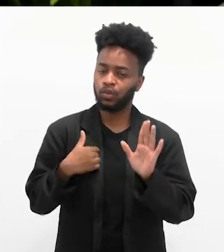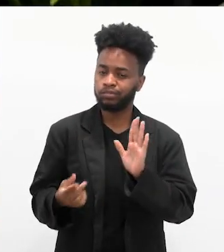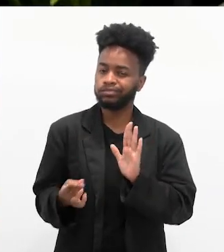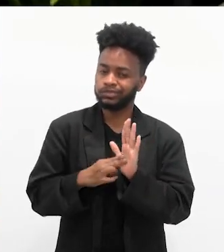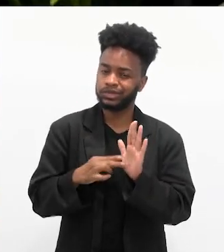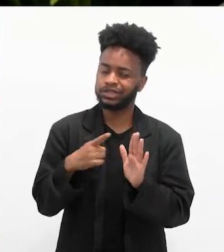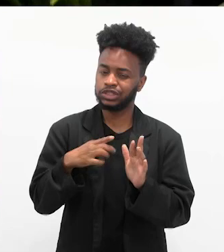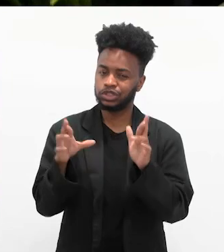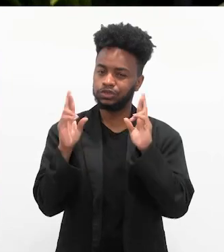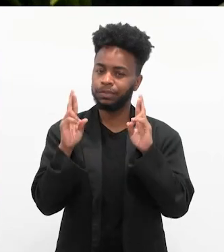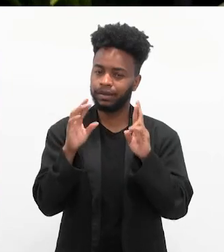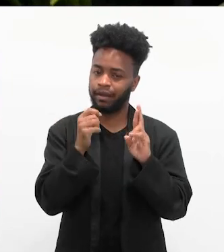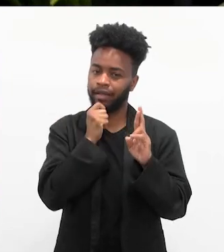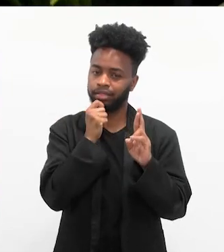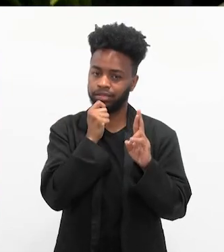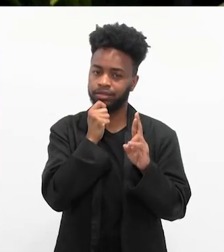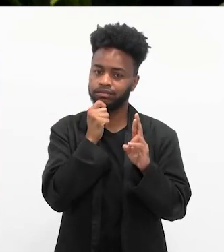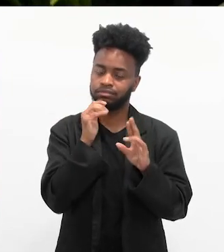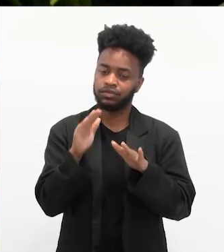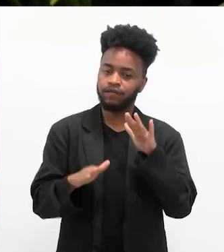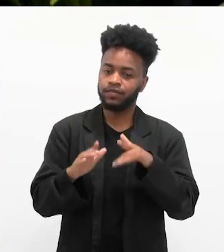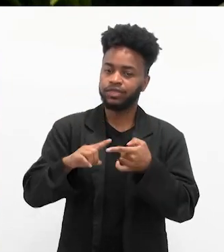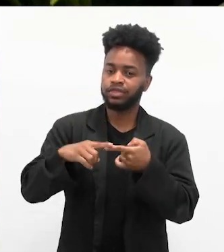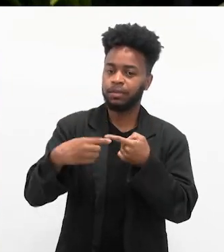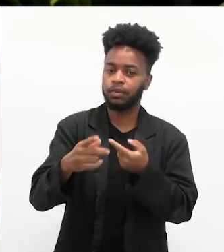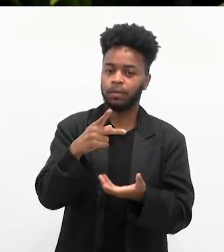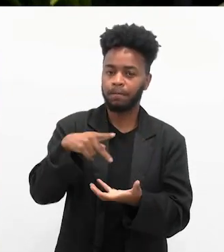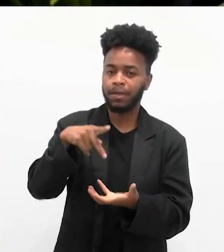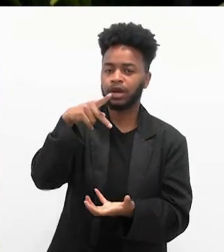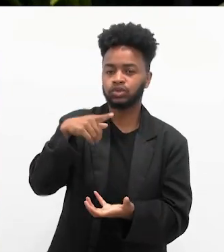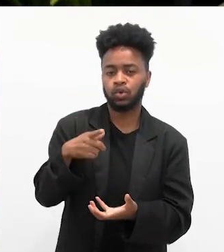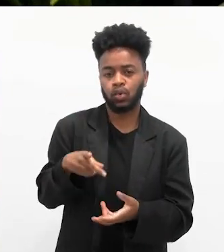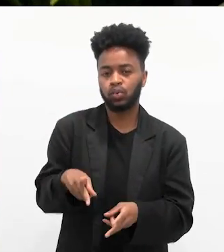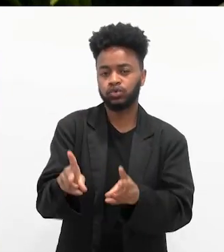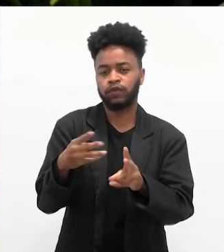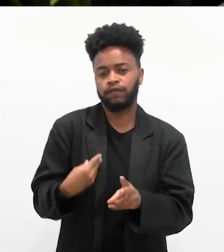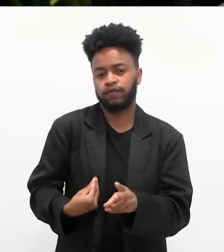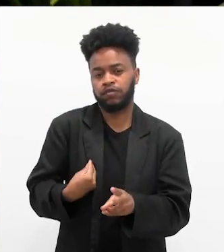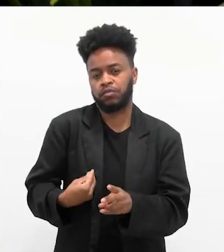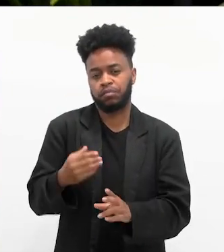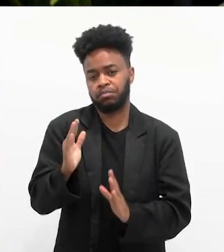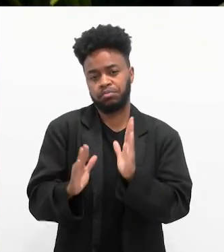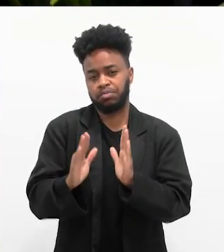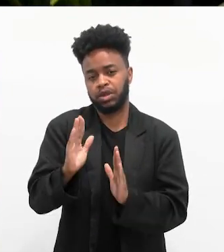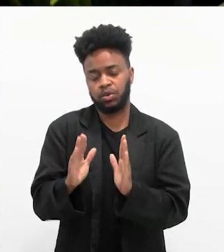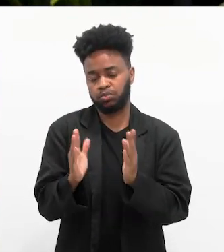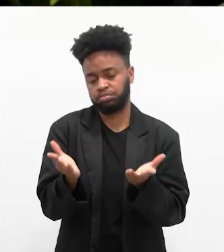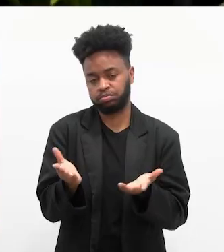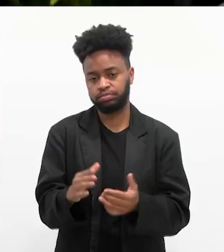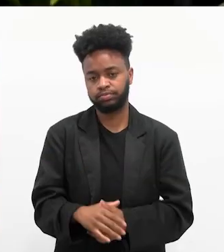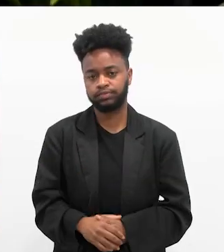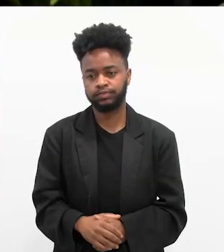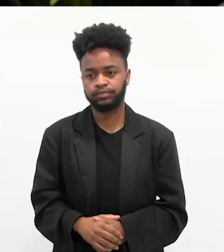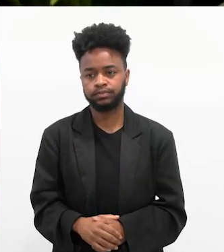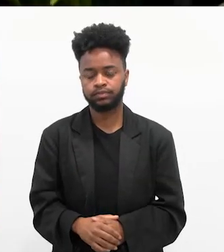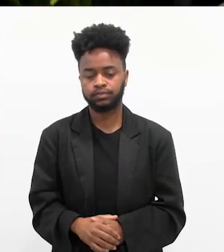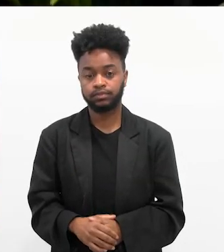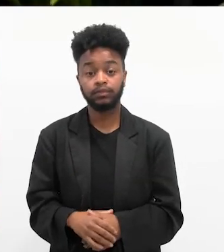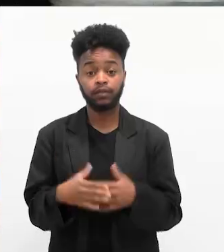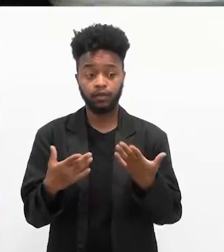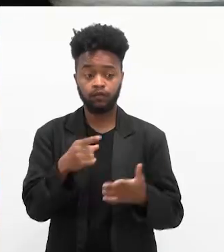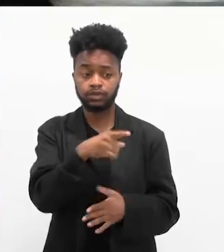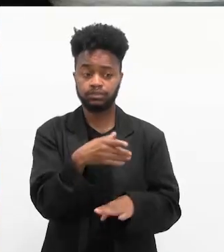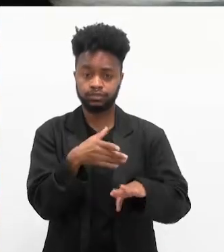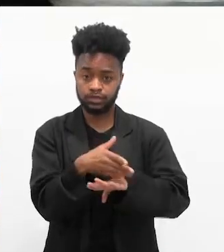pouco tempo, mas eu confesso que eu nutria bastante esperança de que após a Páscoa ele ainda permaneceria mais um tempo conosco.